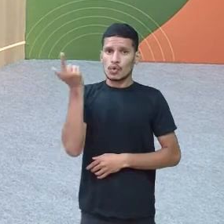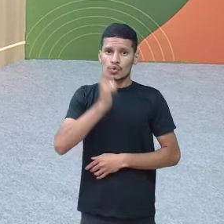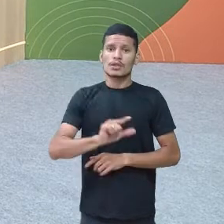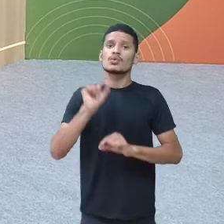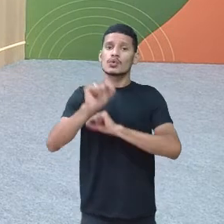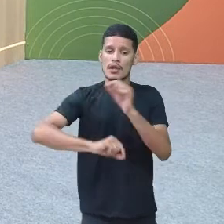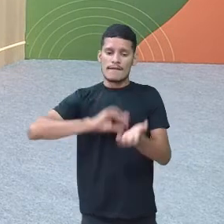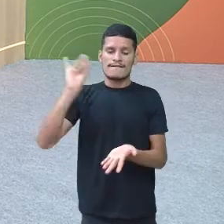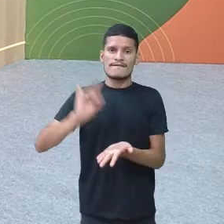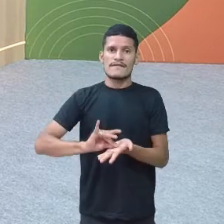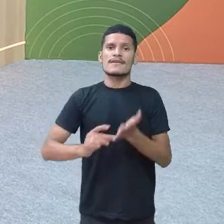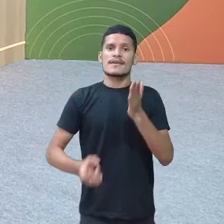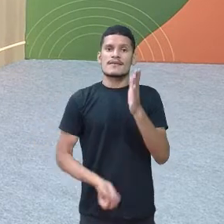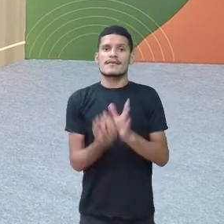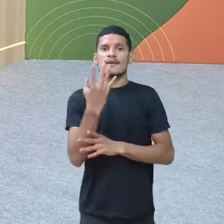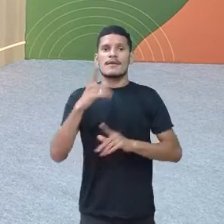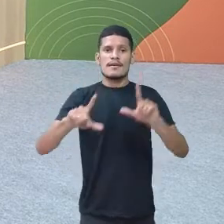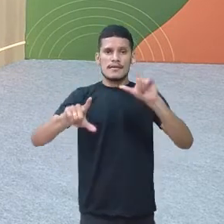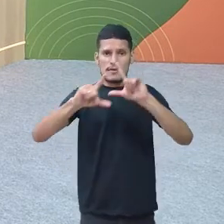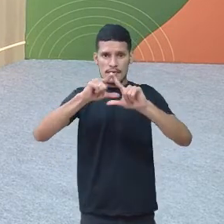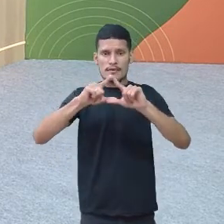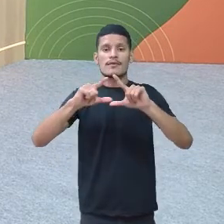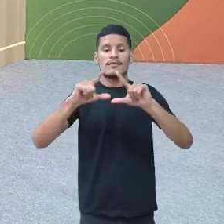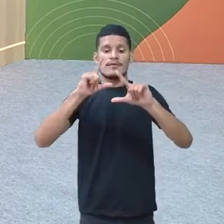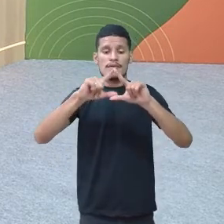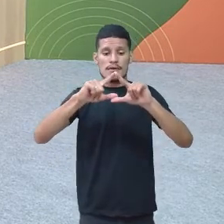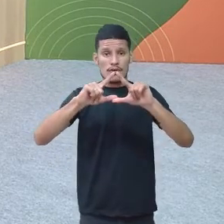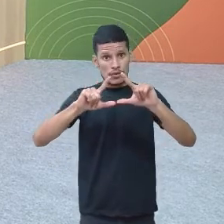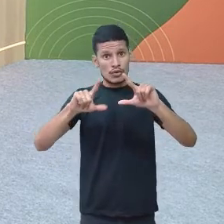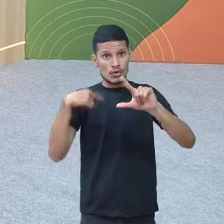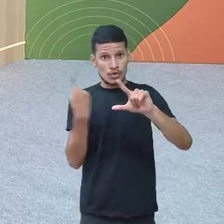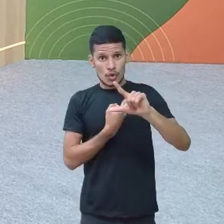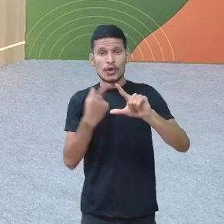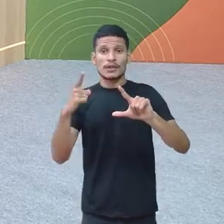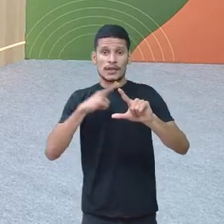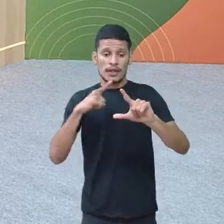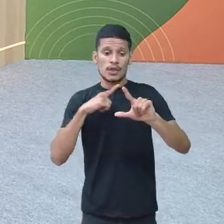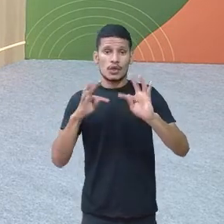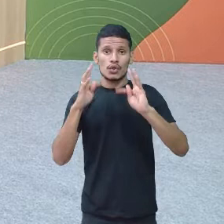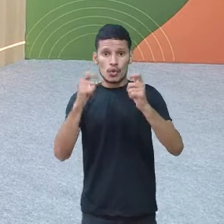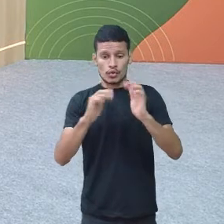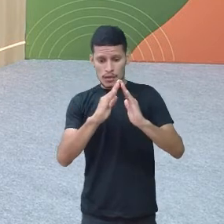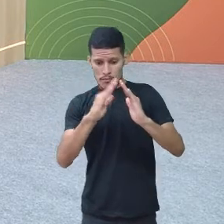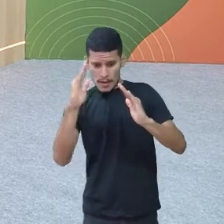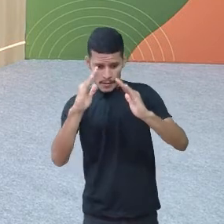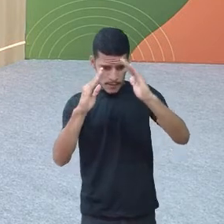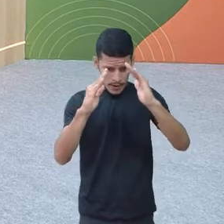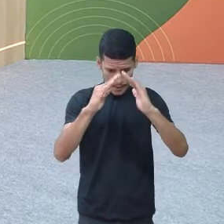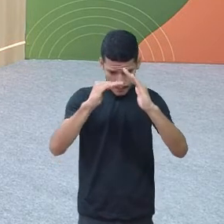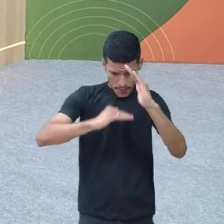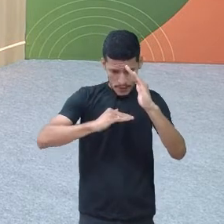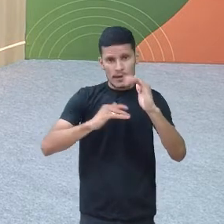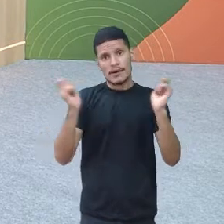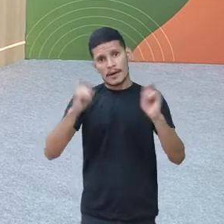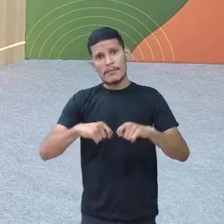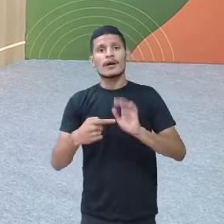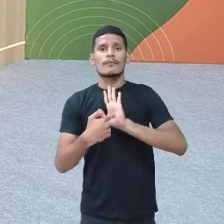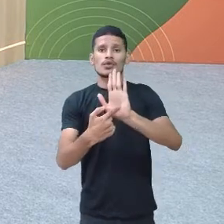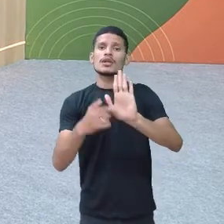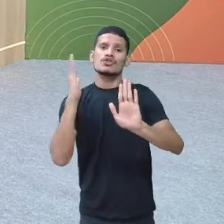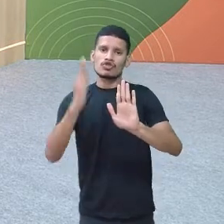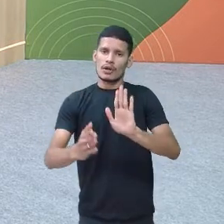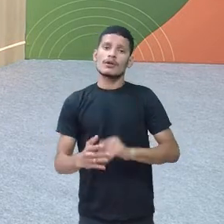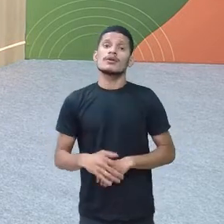fato, confeccionar um triângulo onde eu tenha todos os lados atendendo essa condição que a gente acabou de colocar. Um